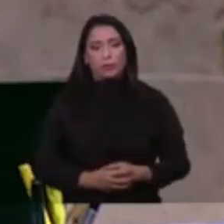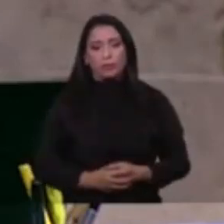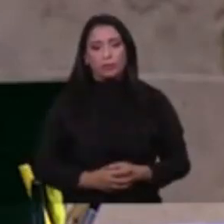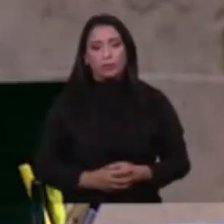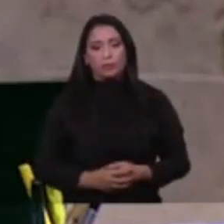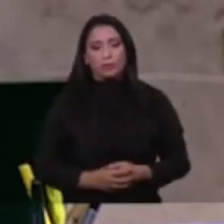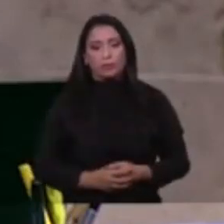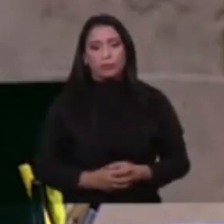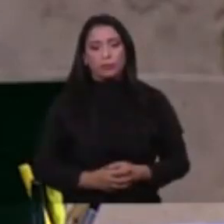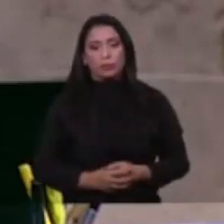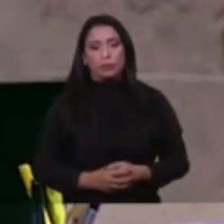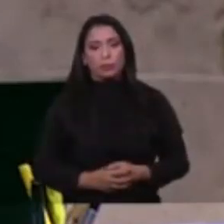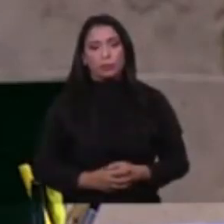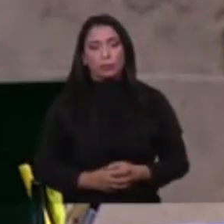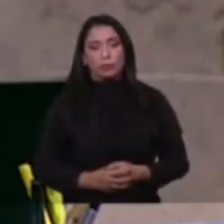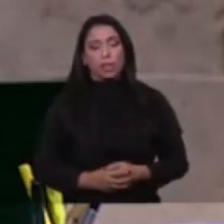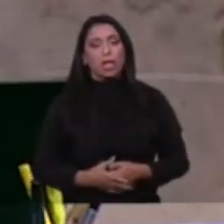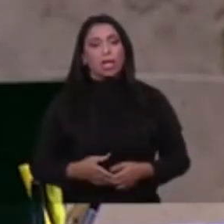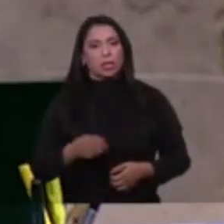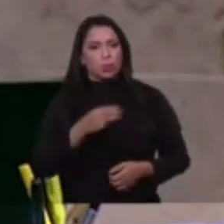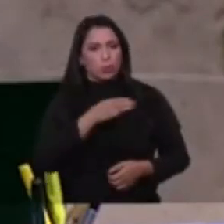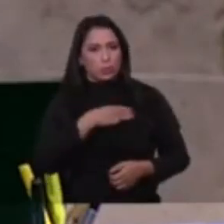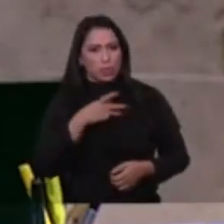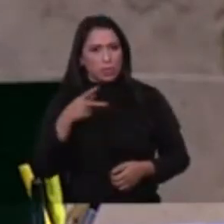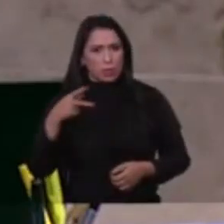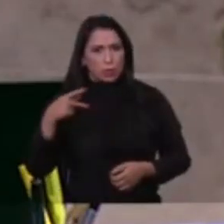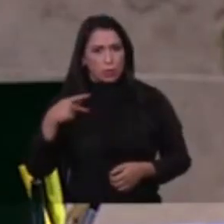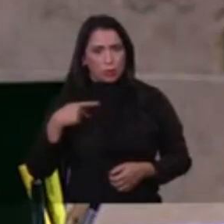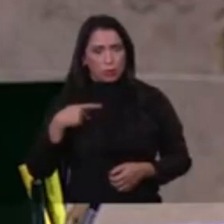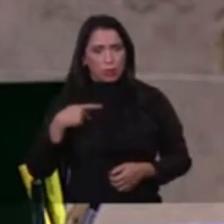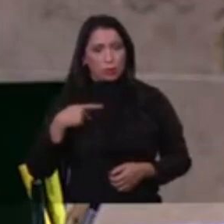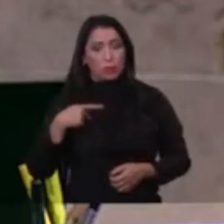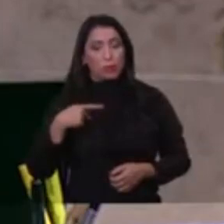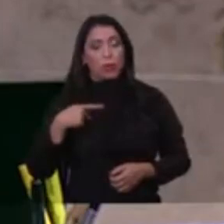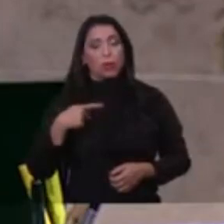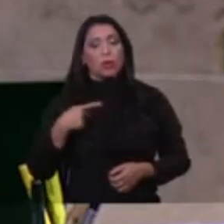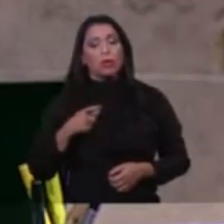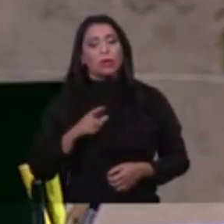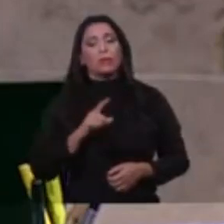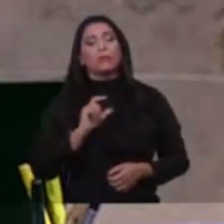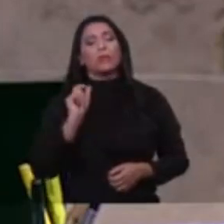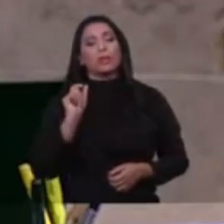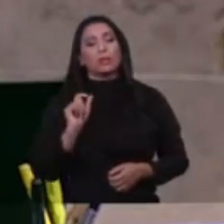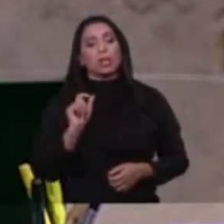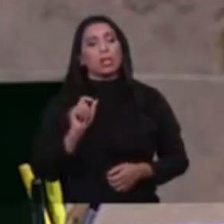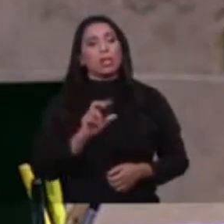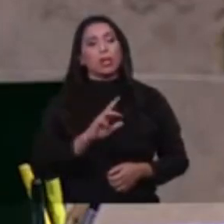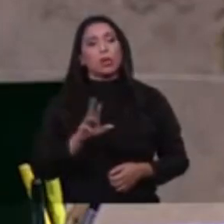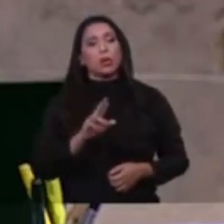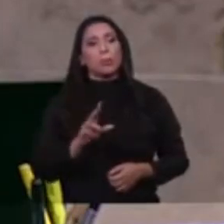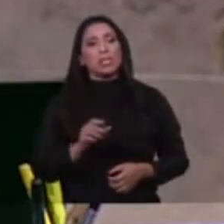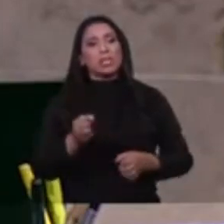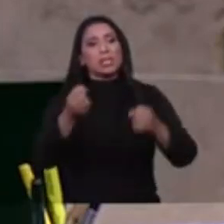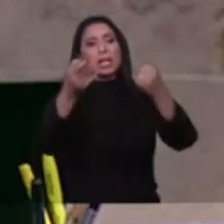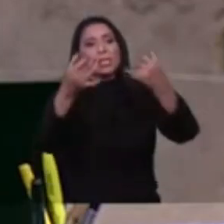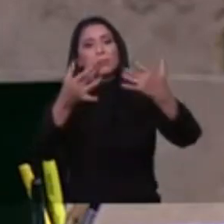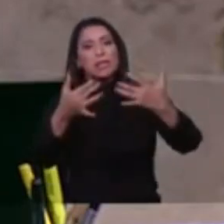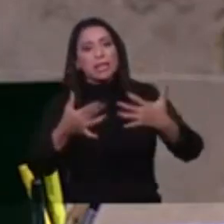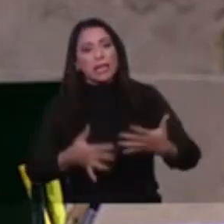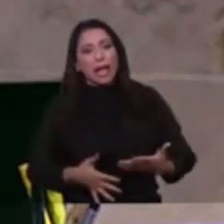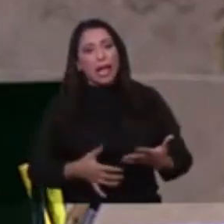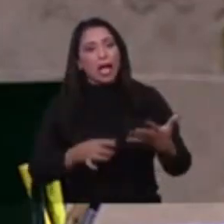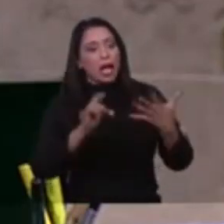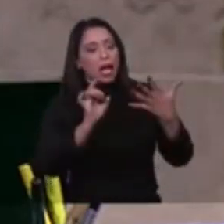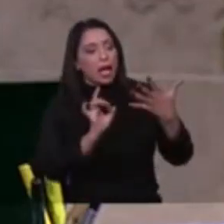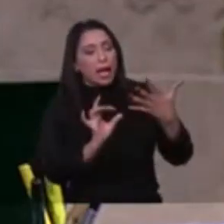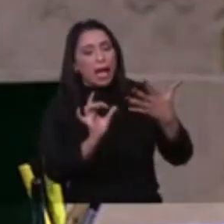Isso importa que o Ministério Público Federal não tem que descrever a conduta de cada um dos